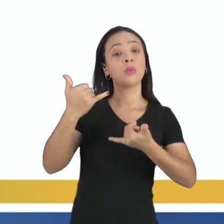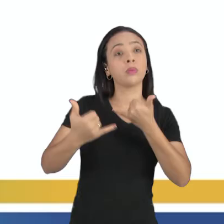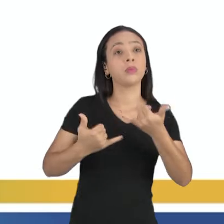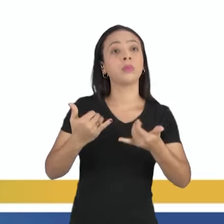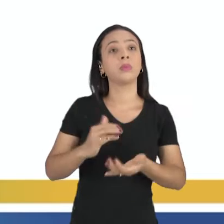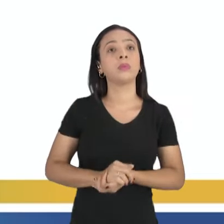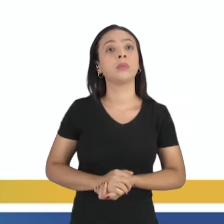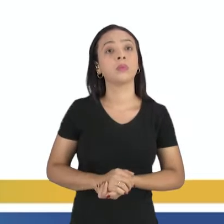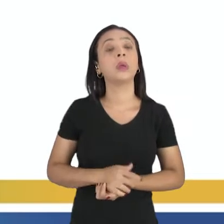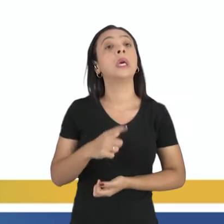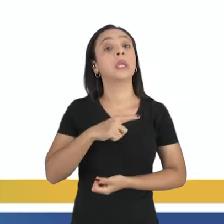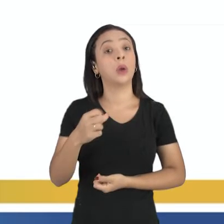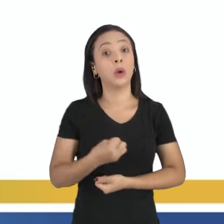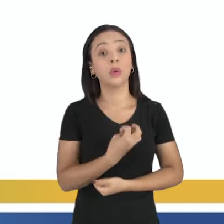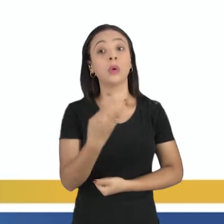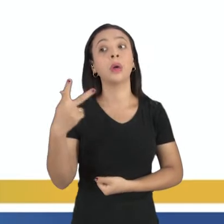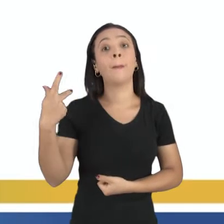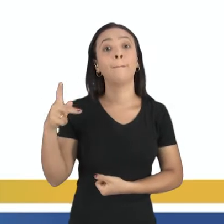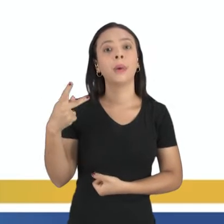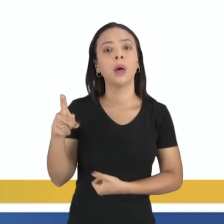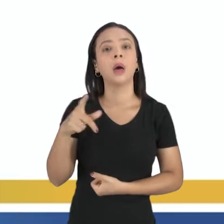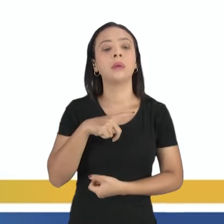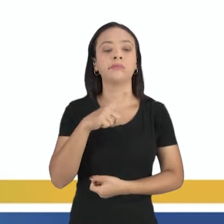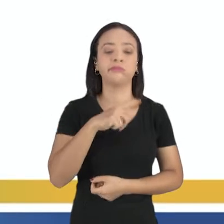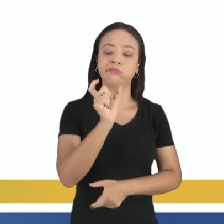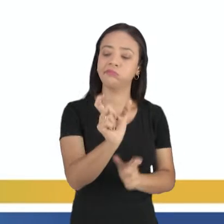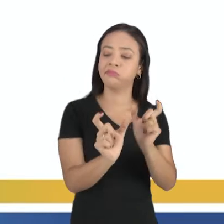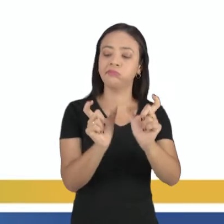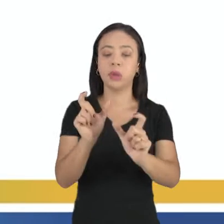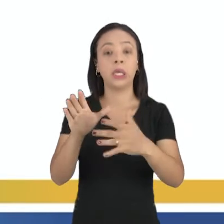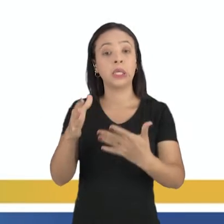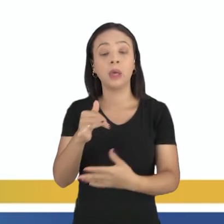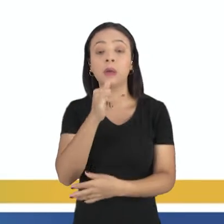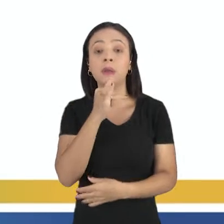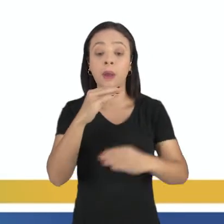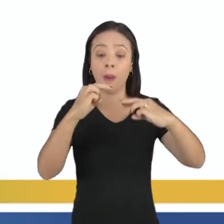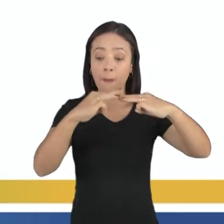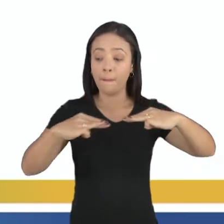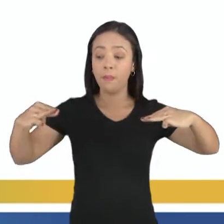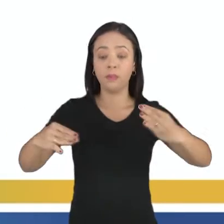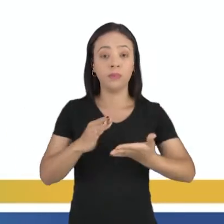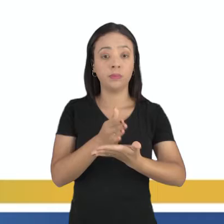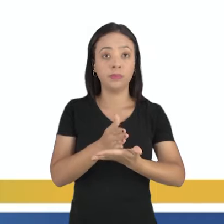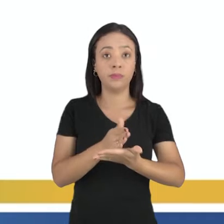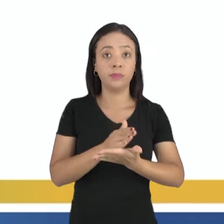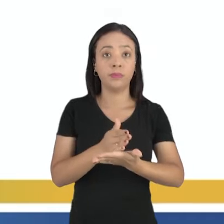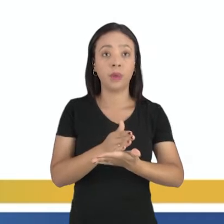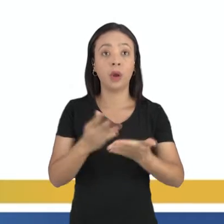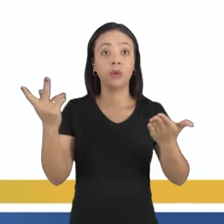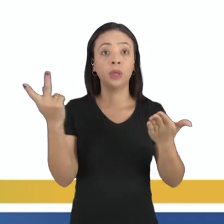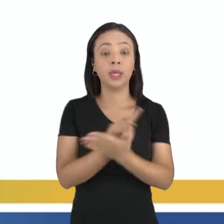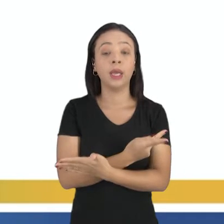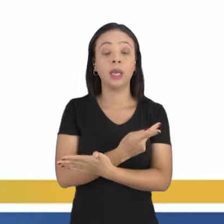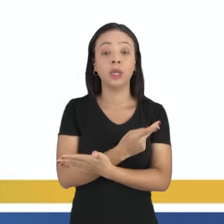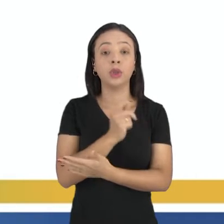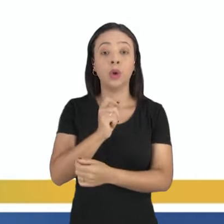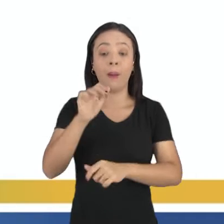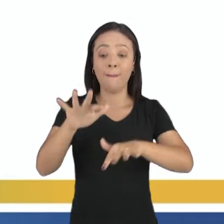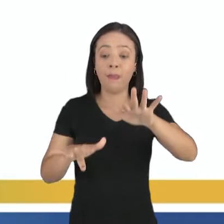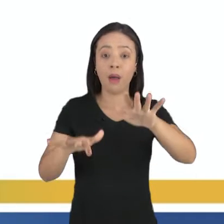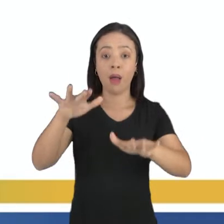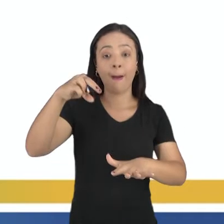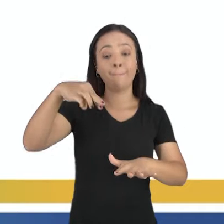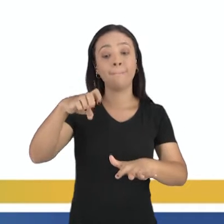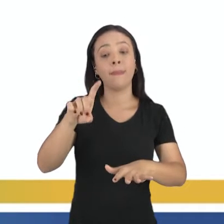uma quantidade par, de termos. Então, nesse caso, a mediana será dada pela média aritmética do termo